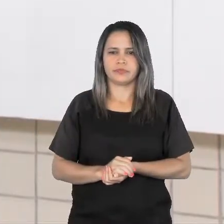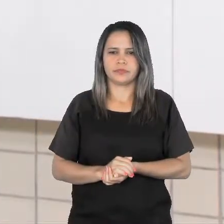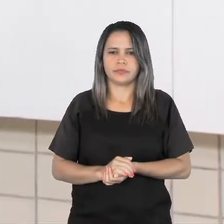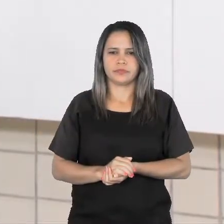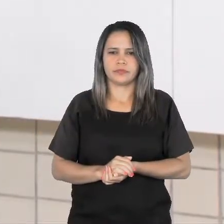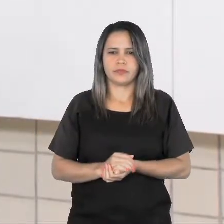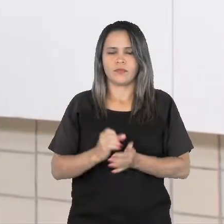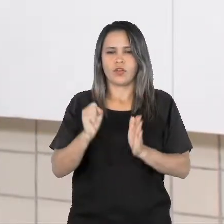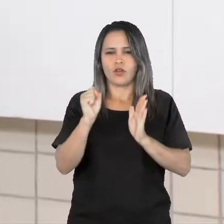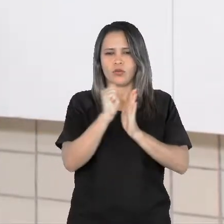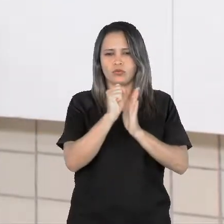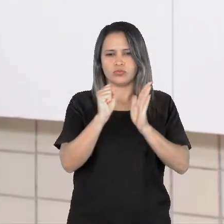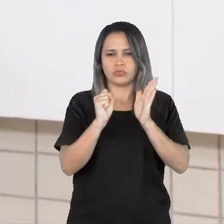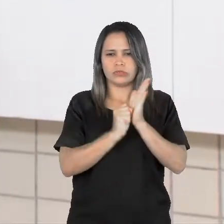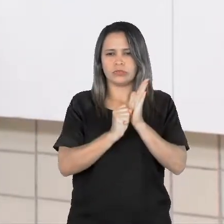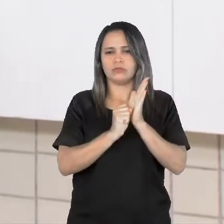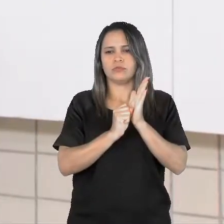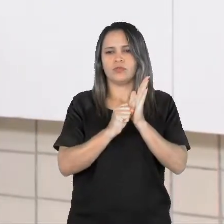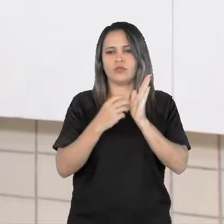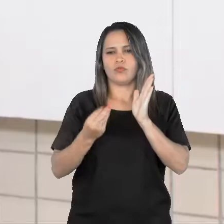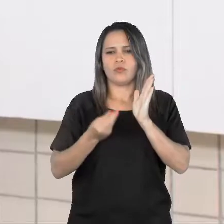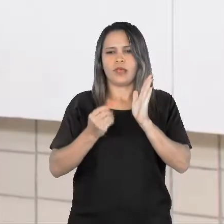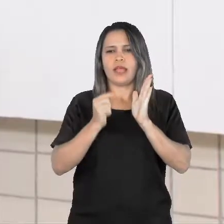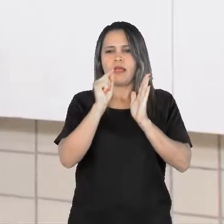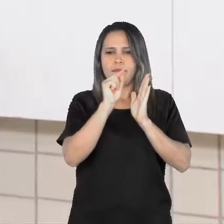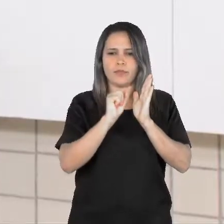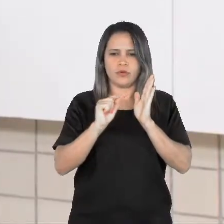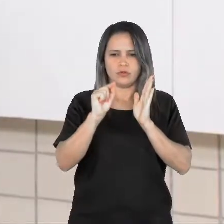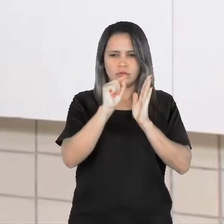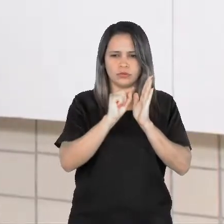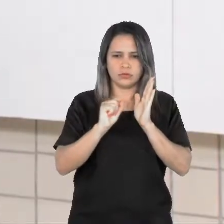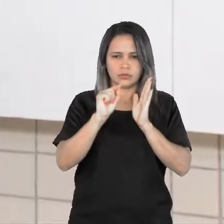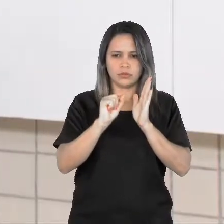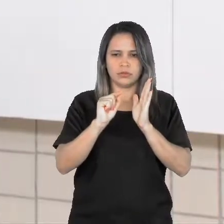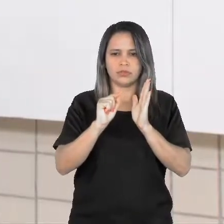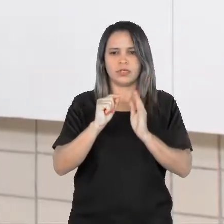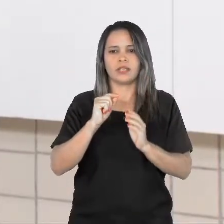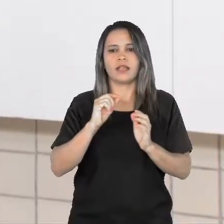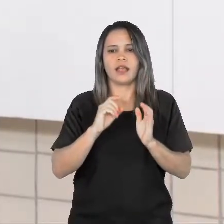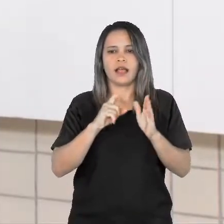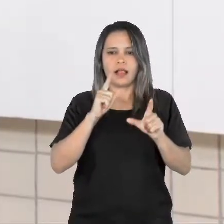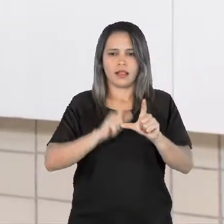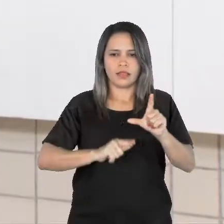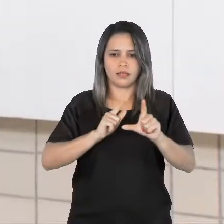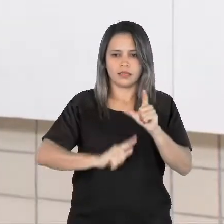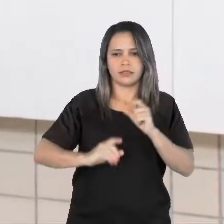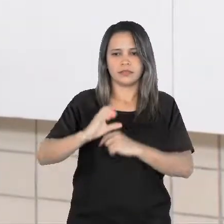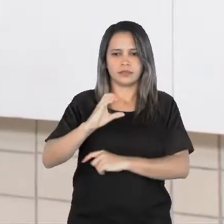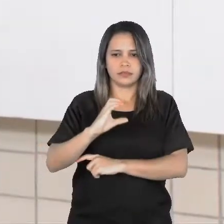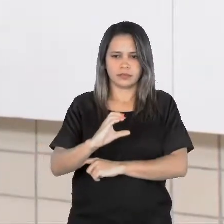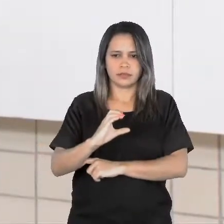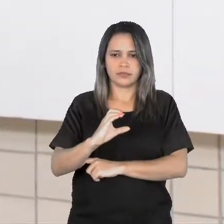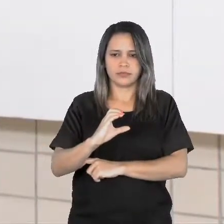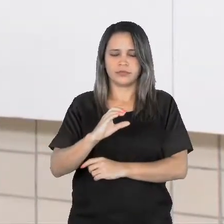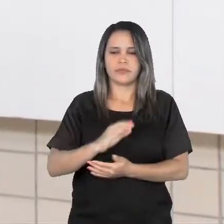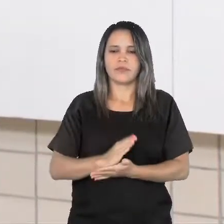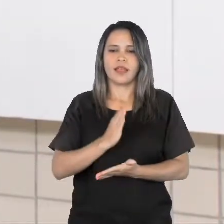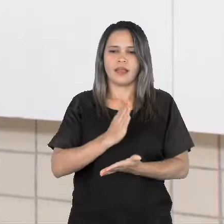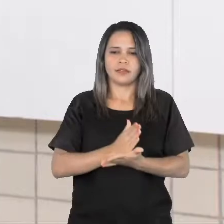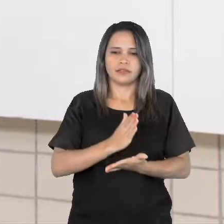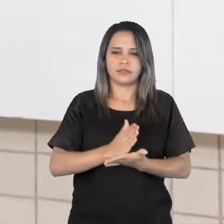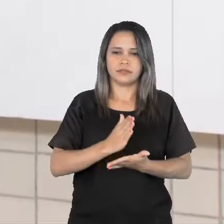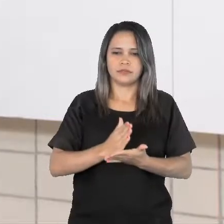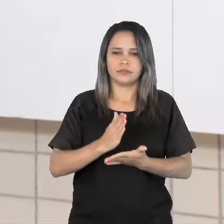símbolo como é que é, uma bolinha que é de graus e a letra C, de Celsius. É dividida em